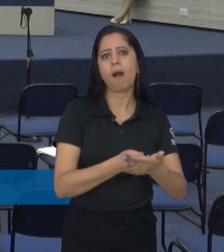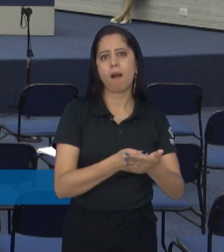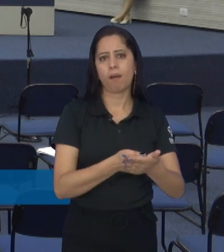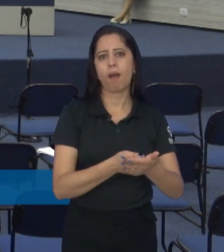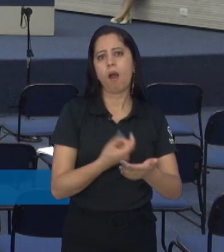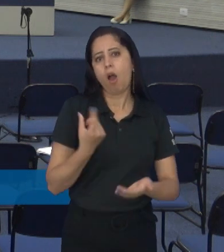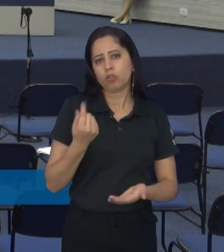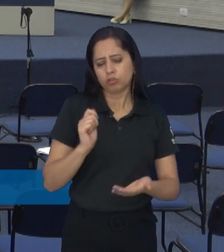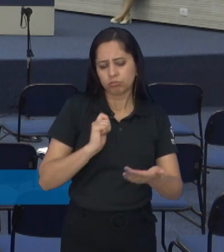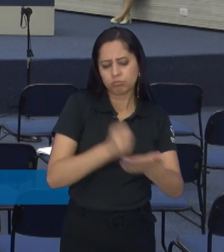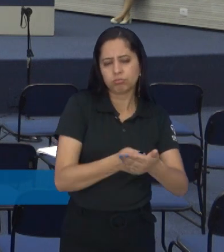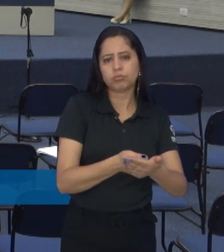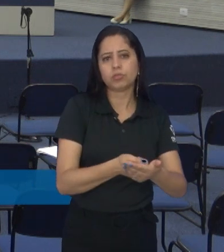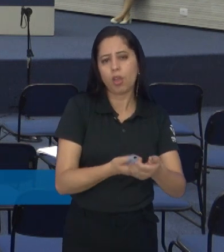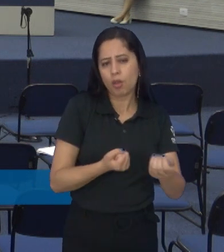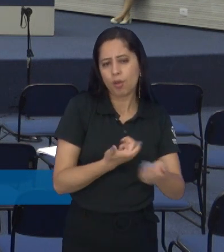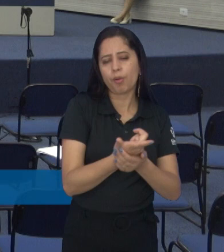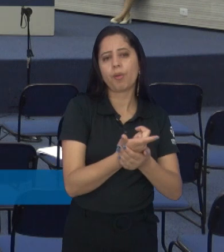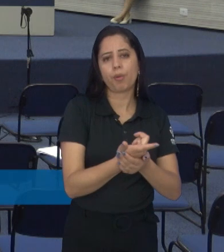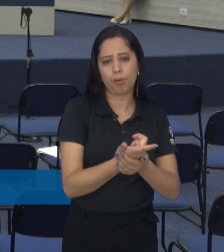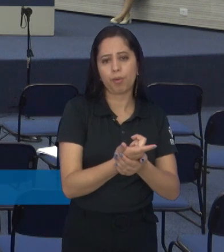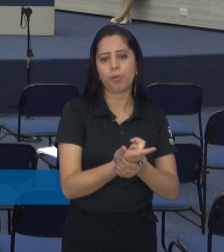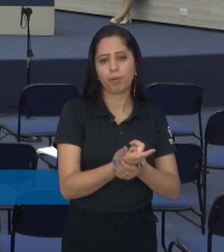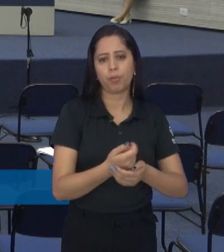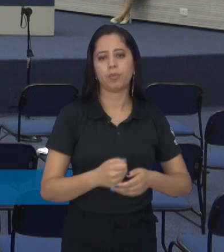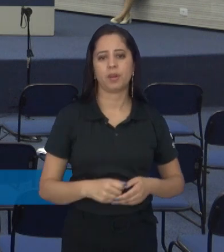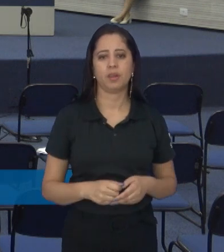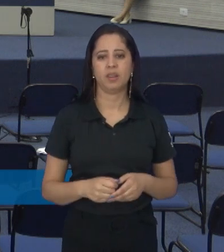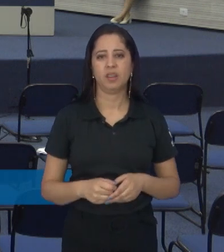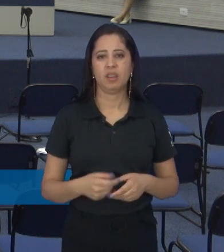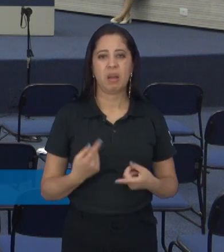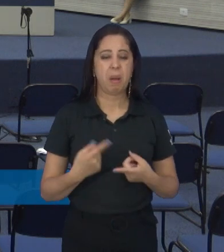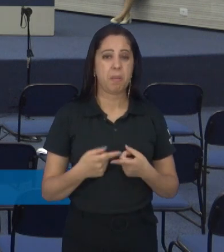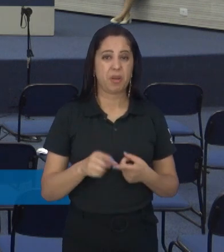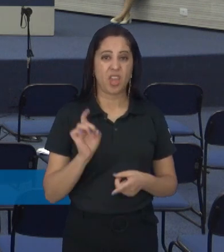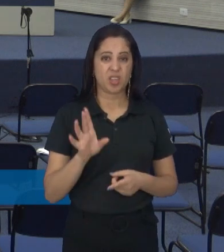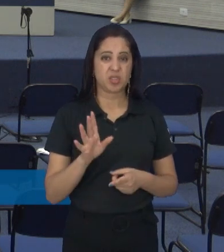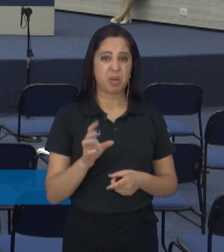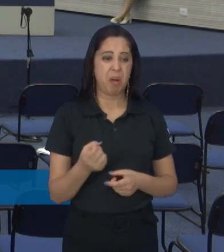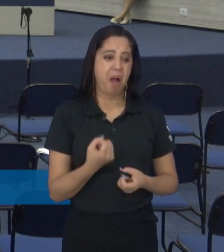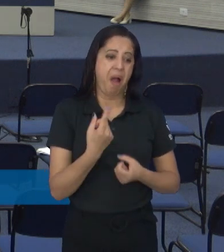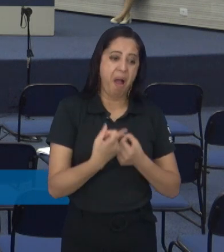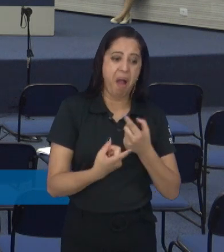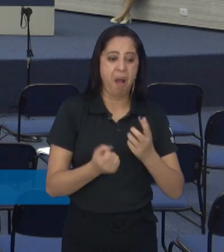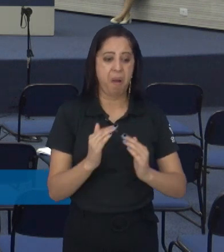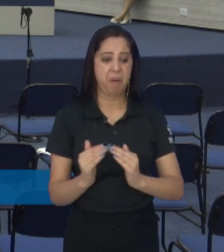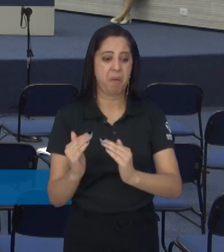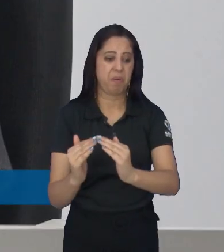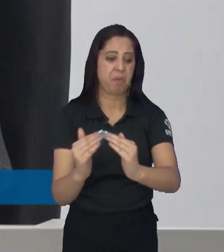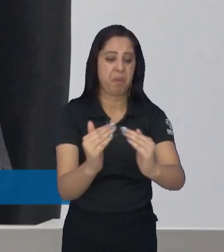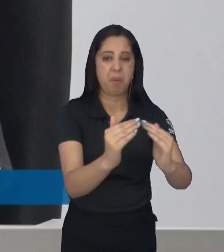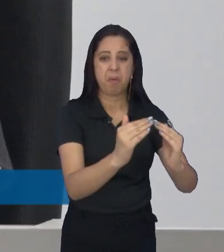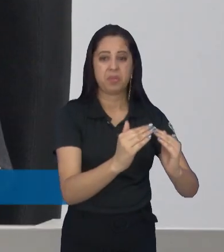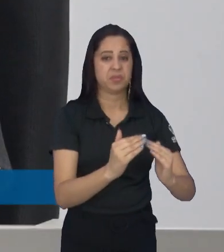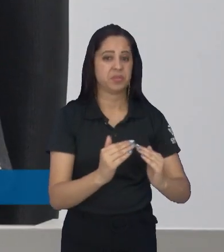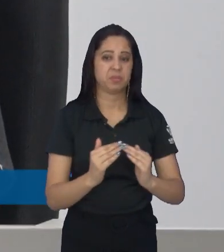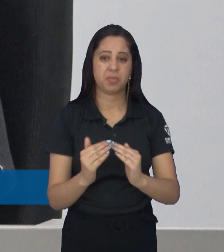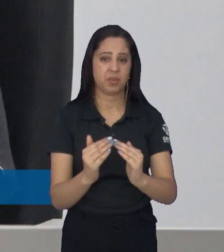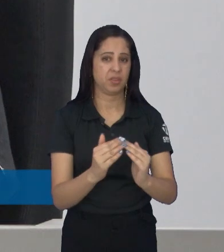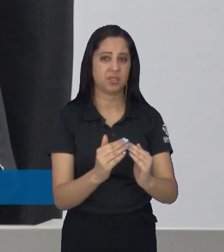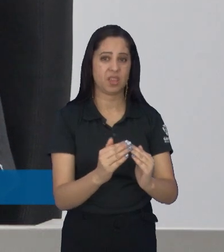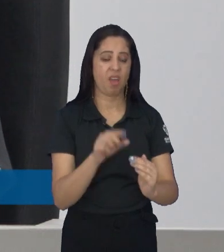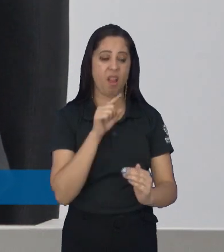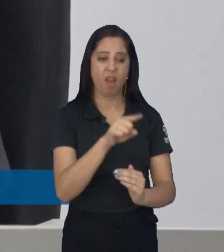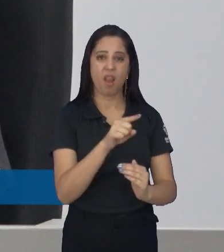público do que privilegiar alguns moradores ali do Entorno porque ele não tem condições de ter